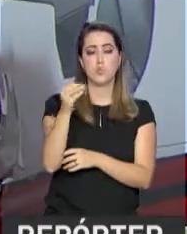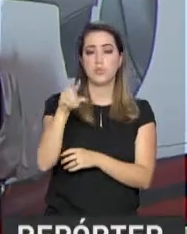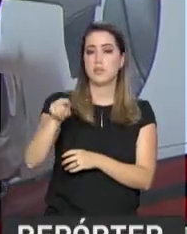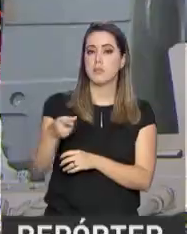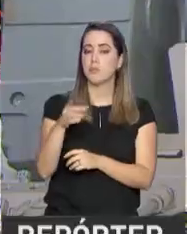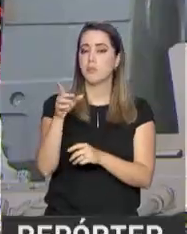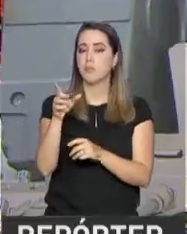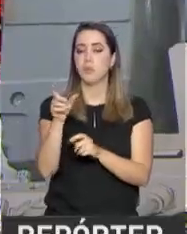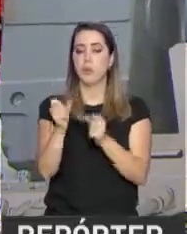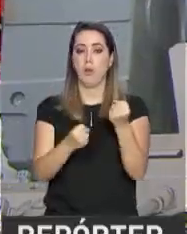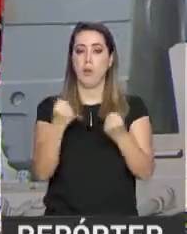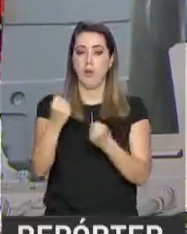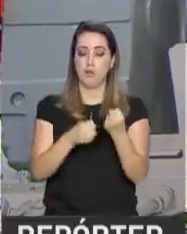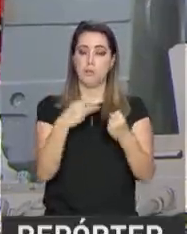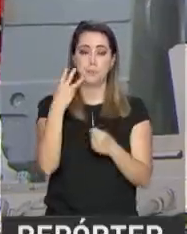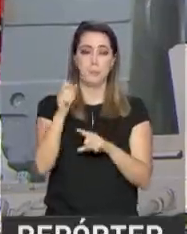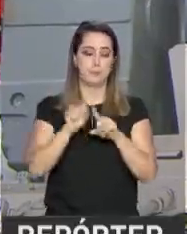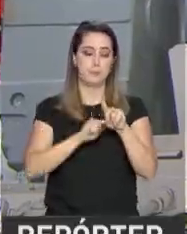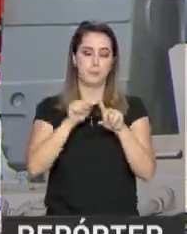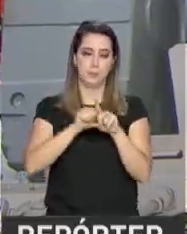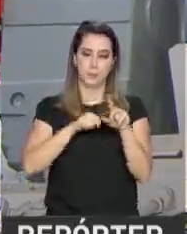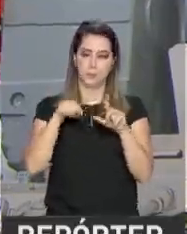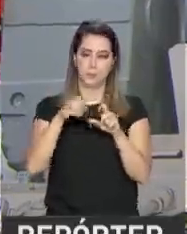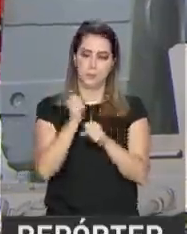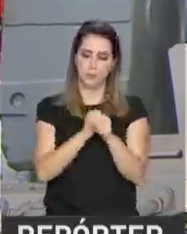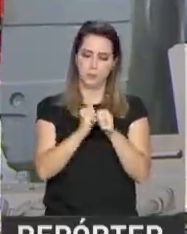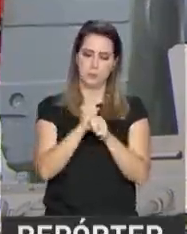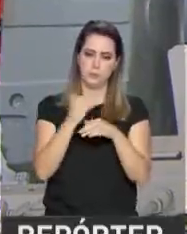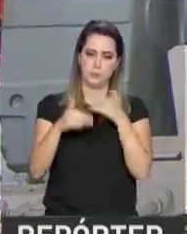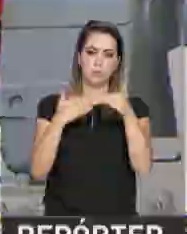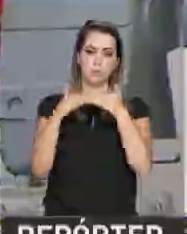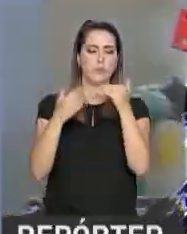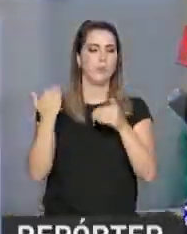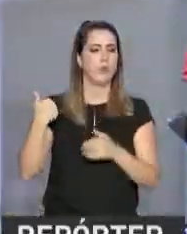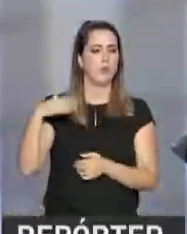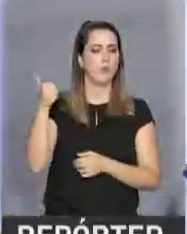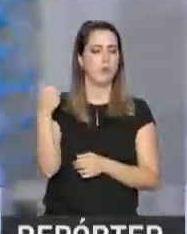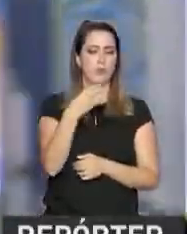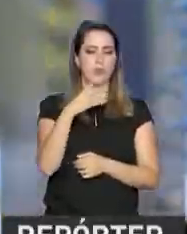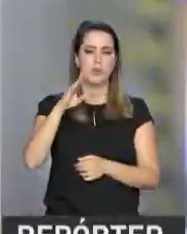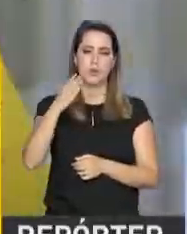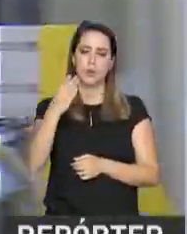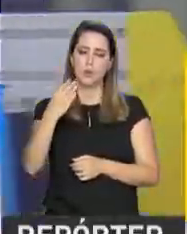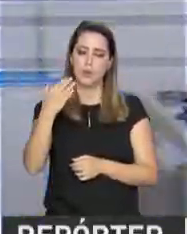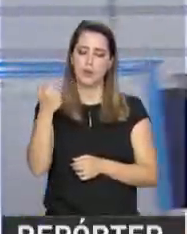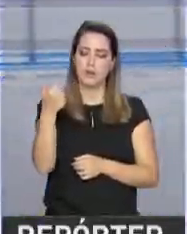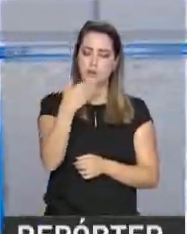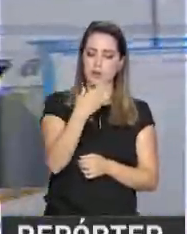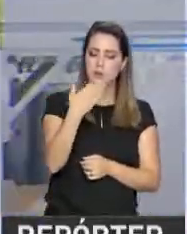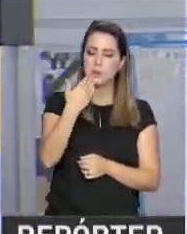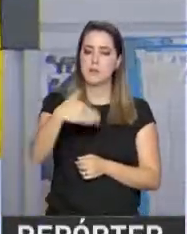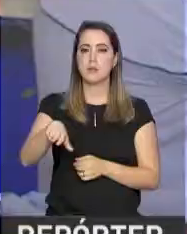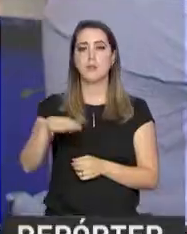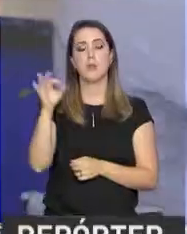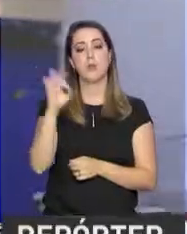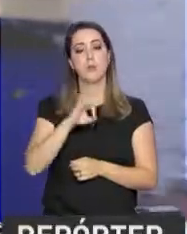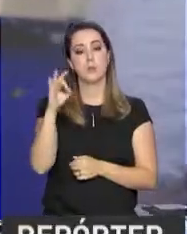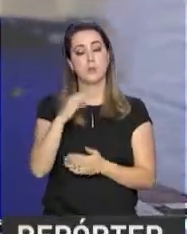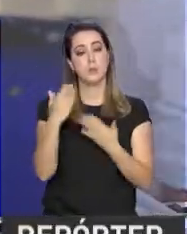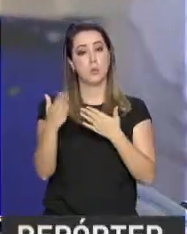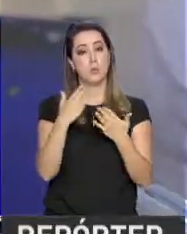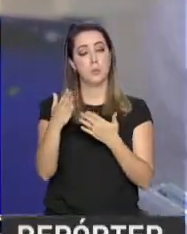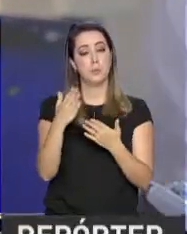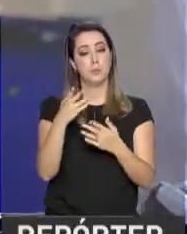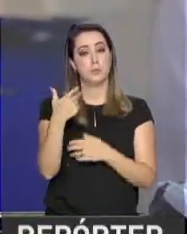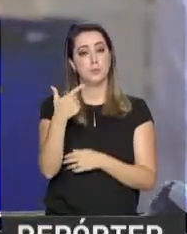veículos nos três primeiros meses deste ano, uma ampliação de mais de 14,5% na comparação com o igual período